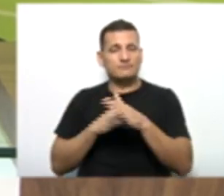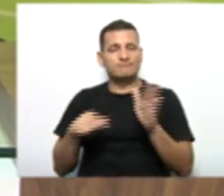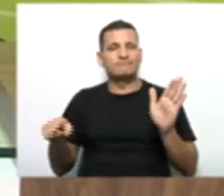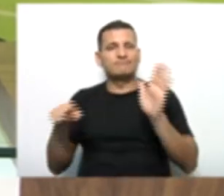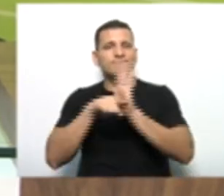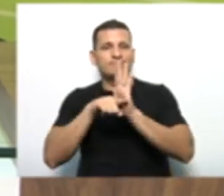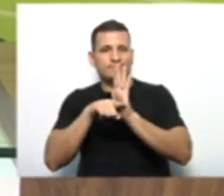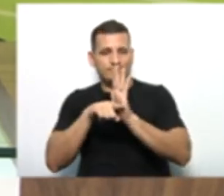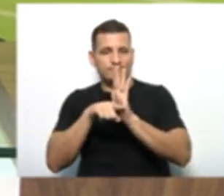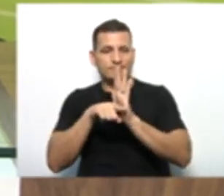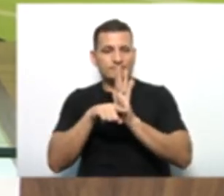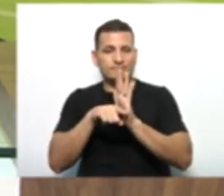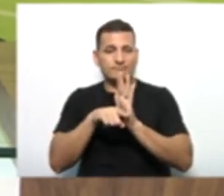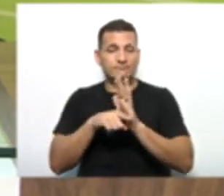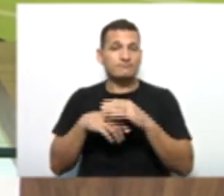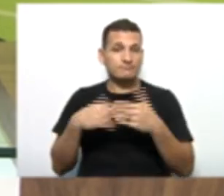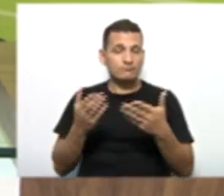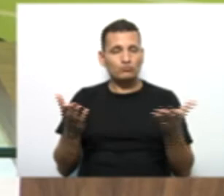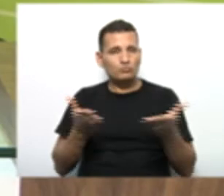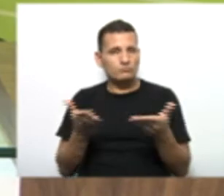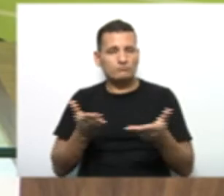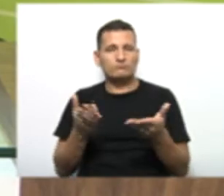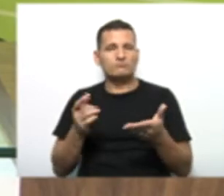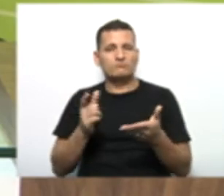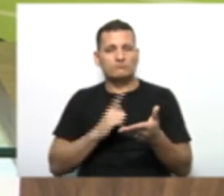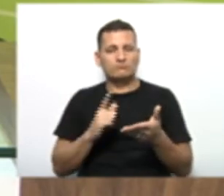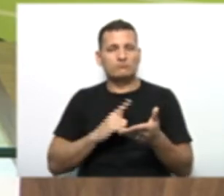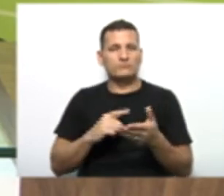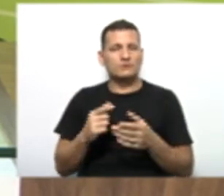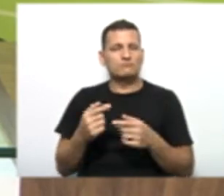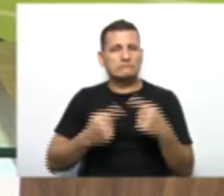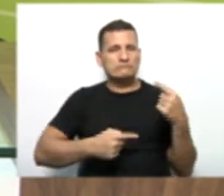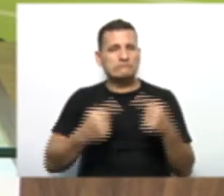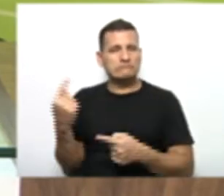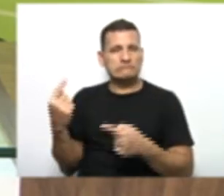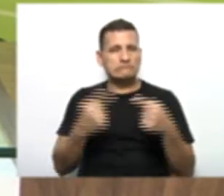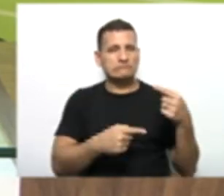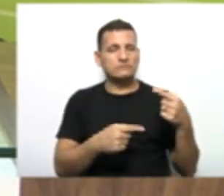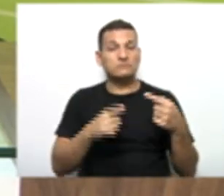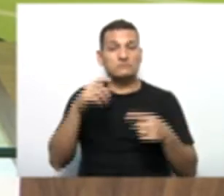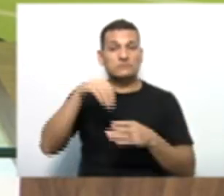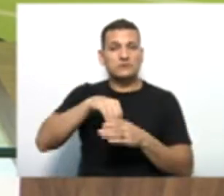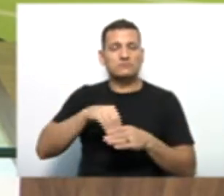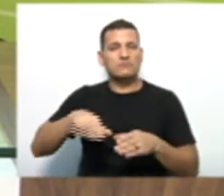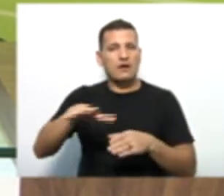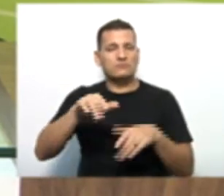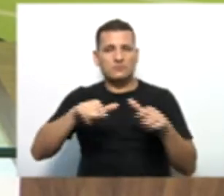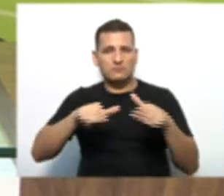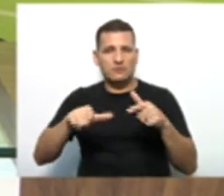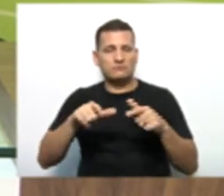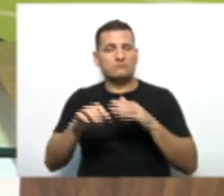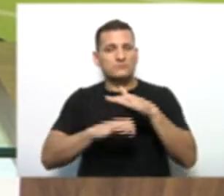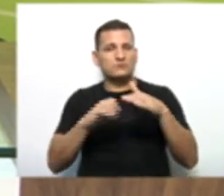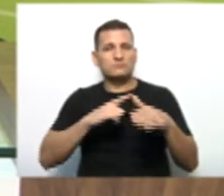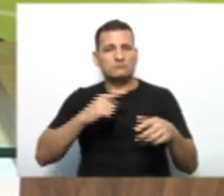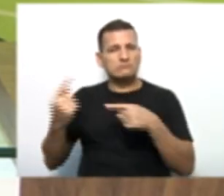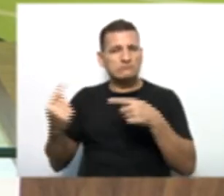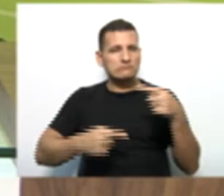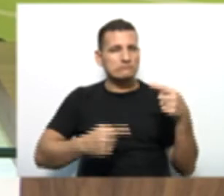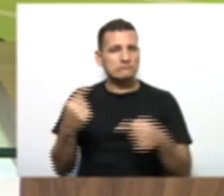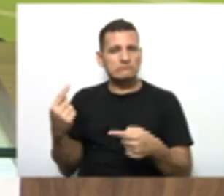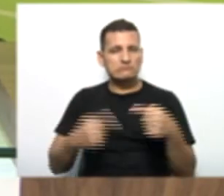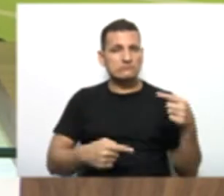negativamente, e é evidente que hoje existe uma concorrência muito forte entre as empresas dentro do mercado de trabalho. Então, a partir do momento que